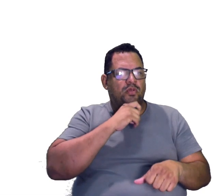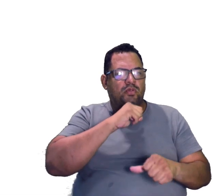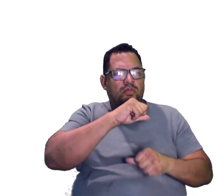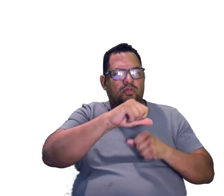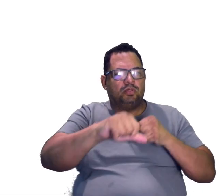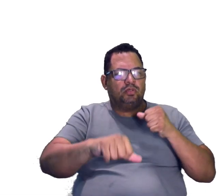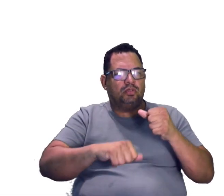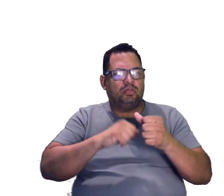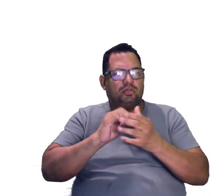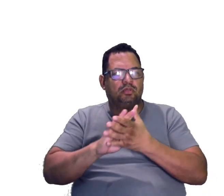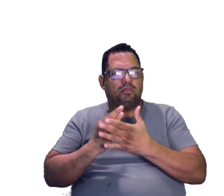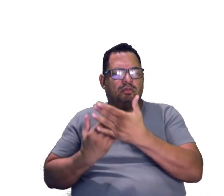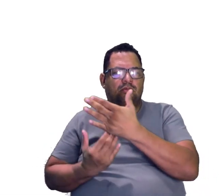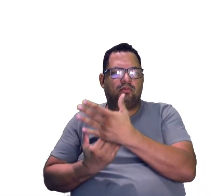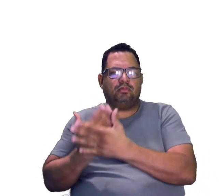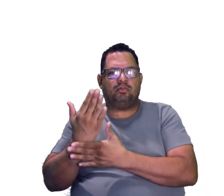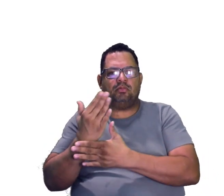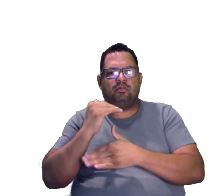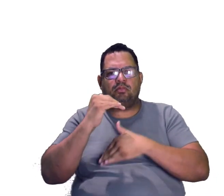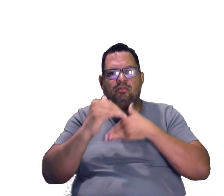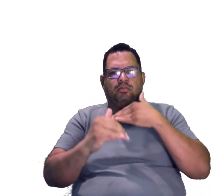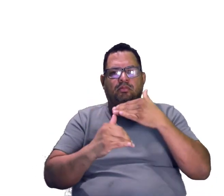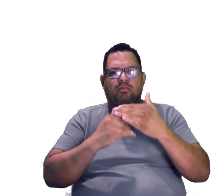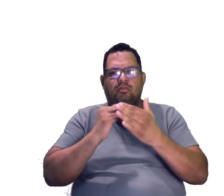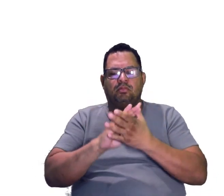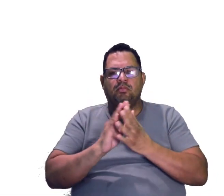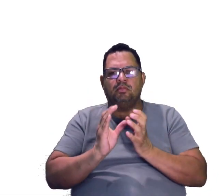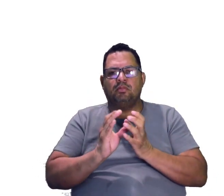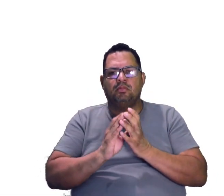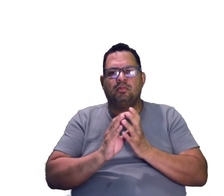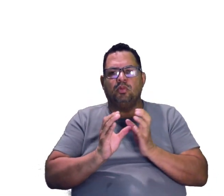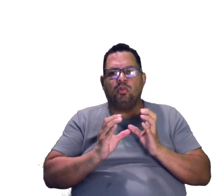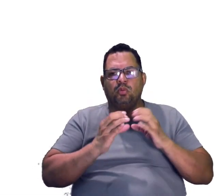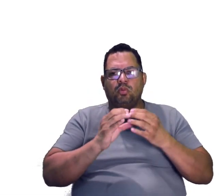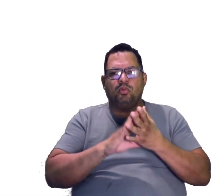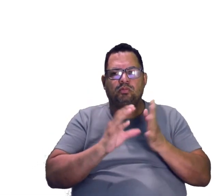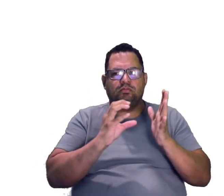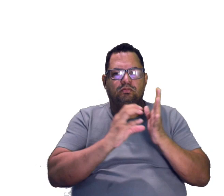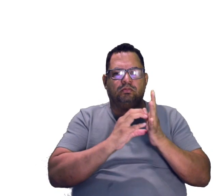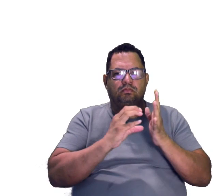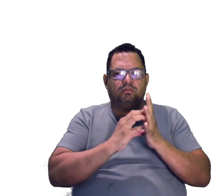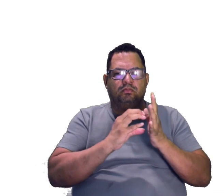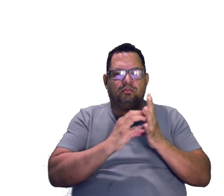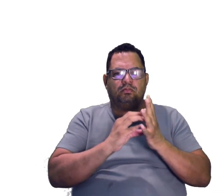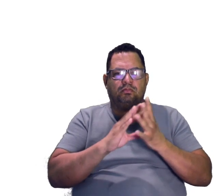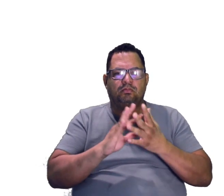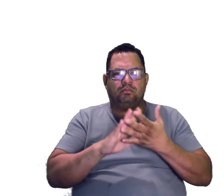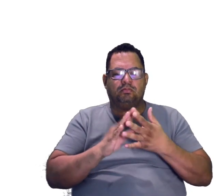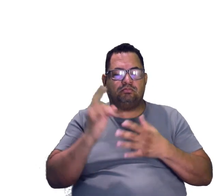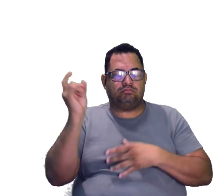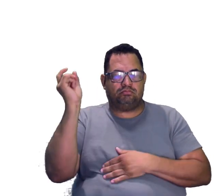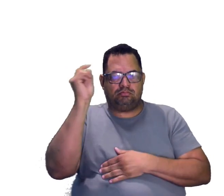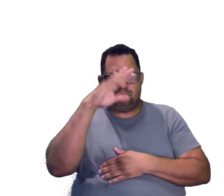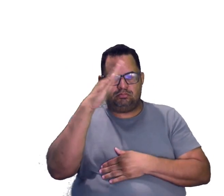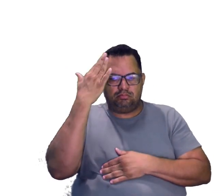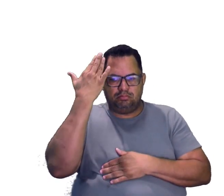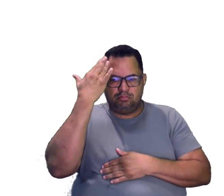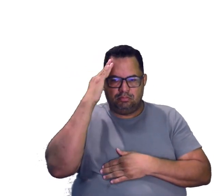Assim, eles desenvolveram um conjunto de símbolos e terminologias que eram de difícil